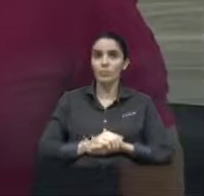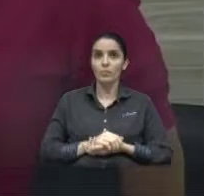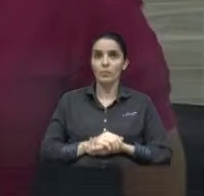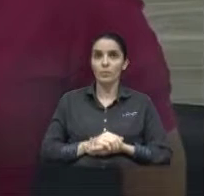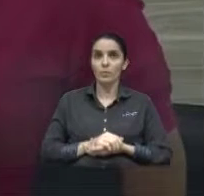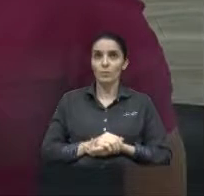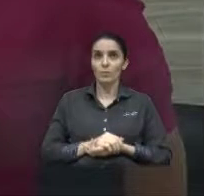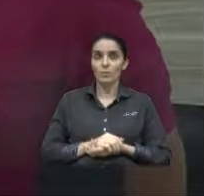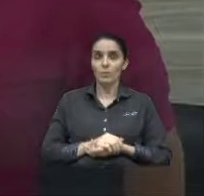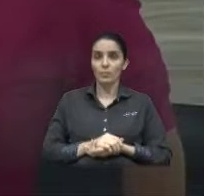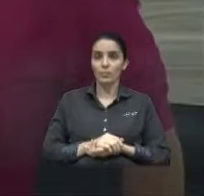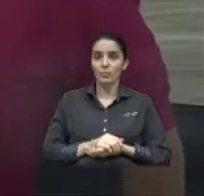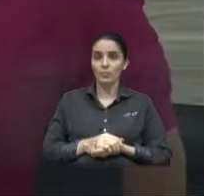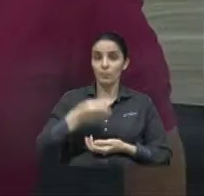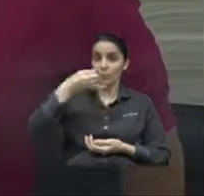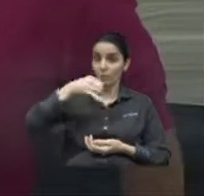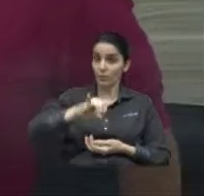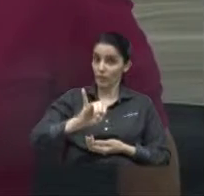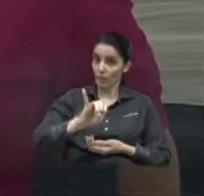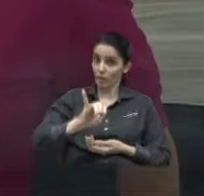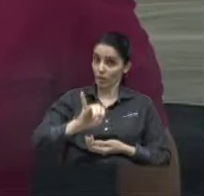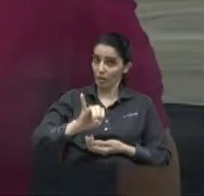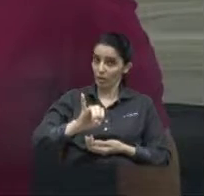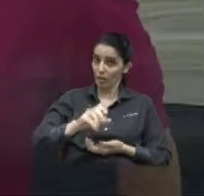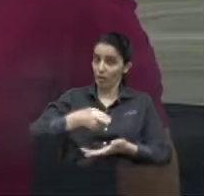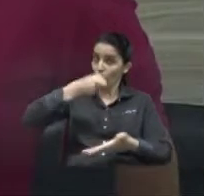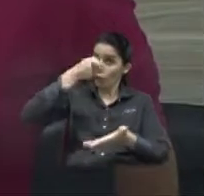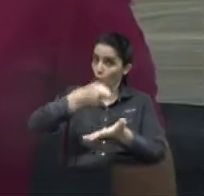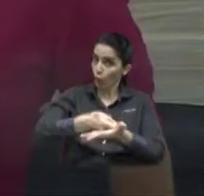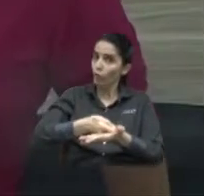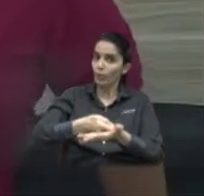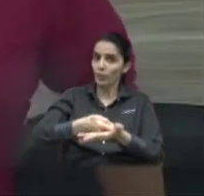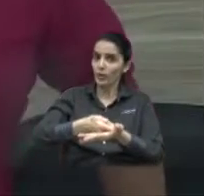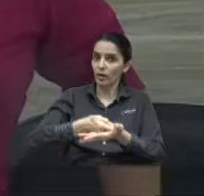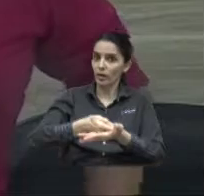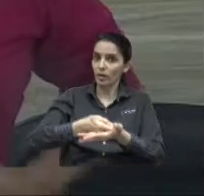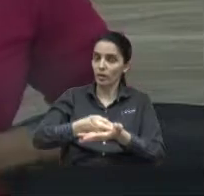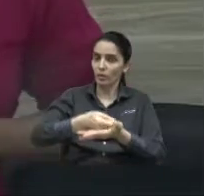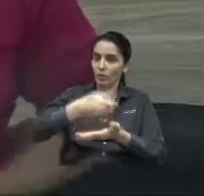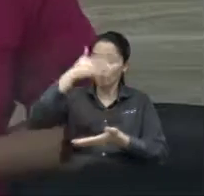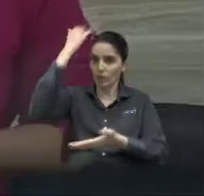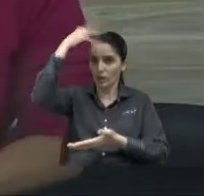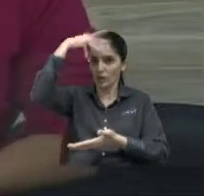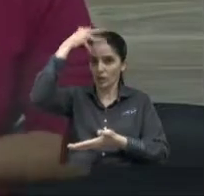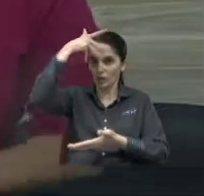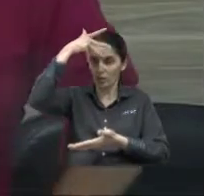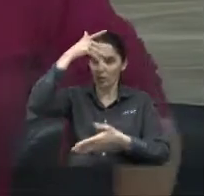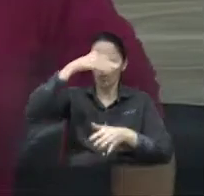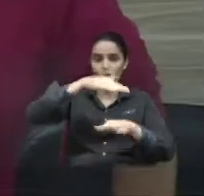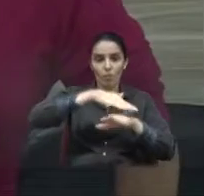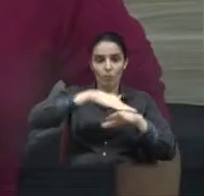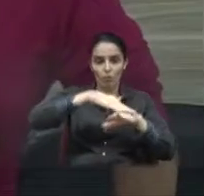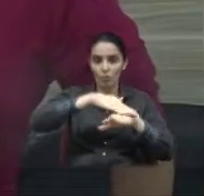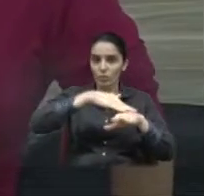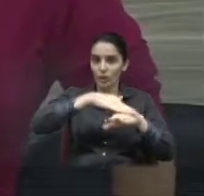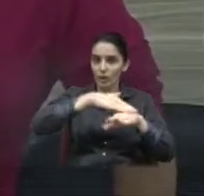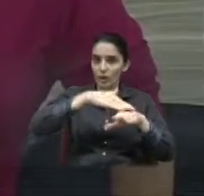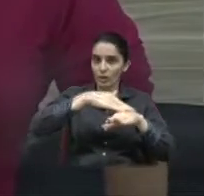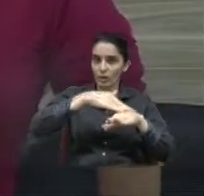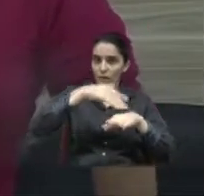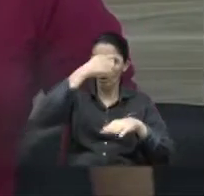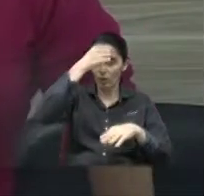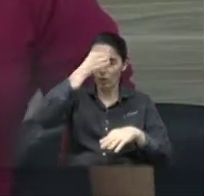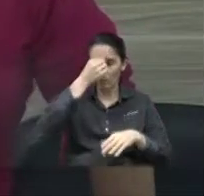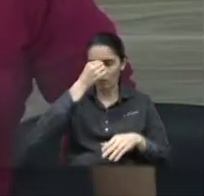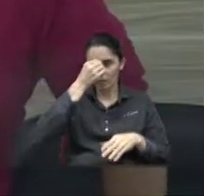uma obrigação, doutor Rafael, com certeza eu procuraria o senhor preocupada exatamente